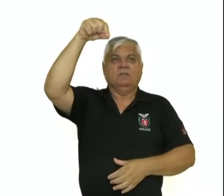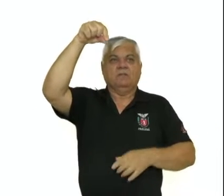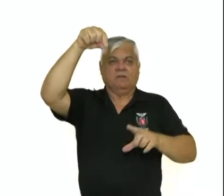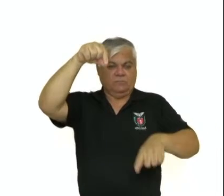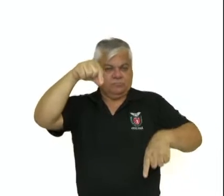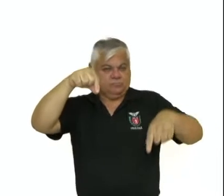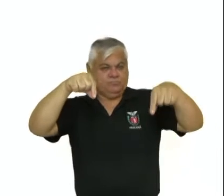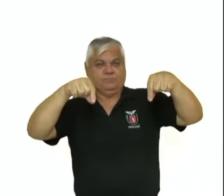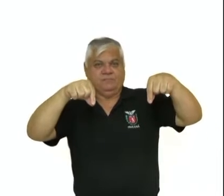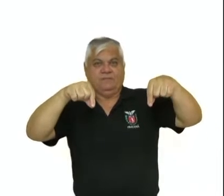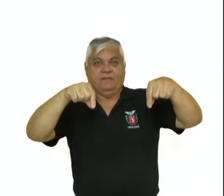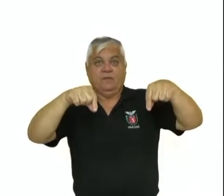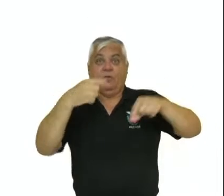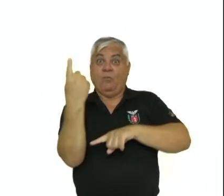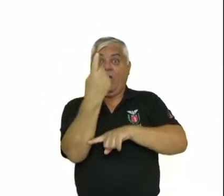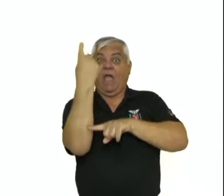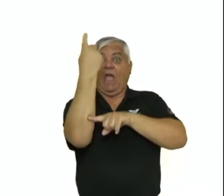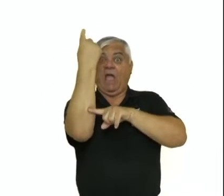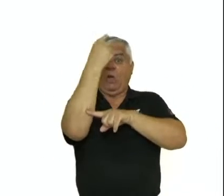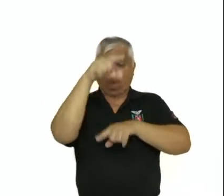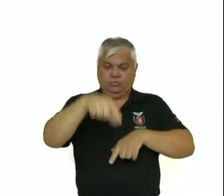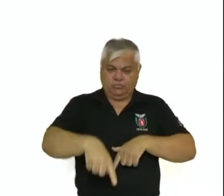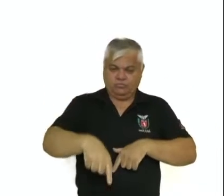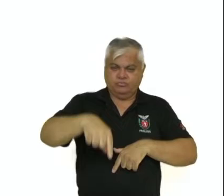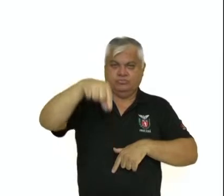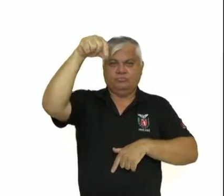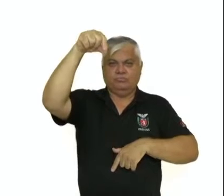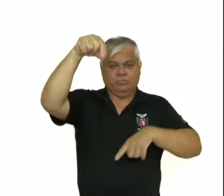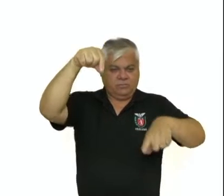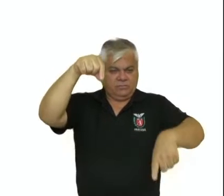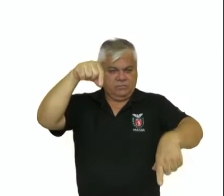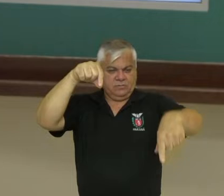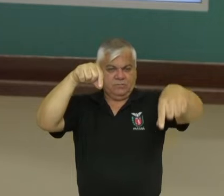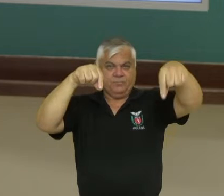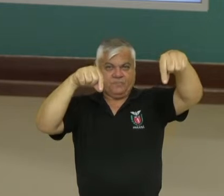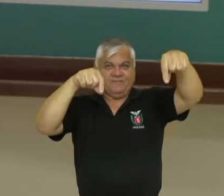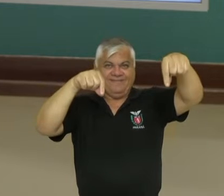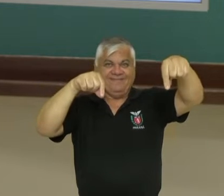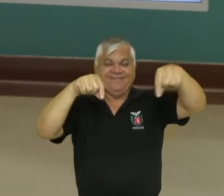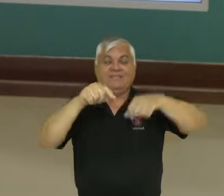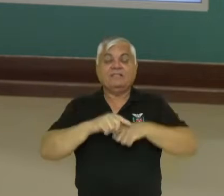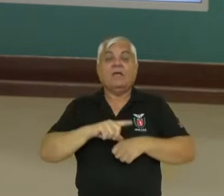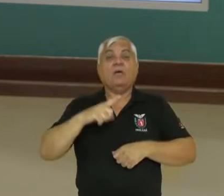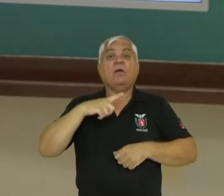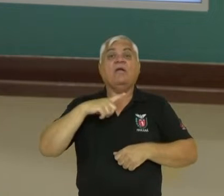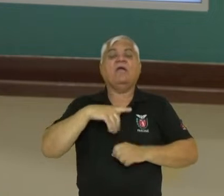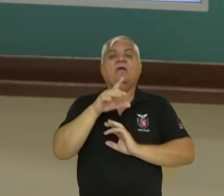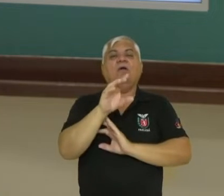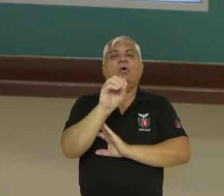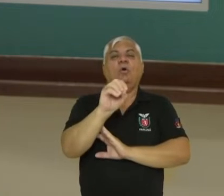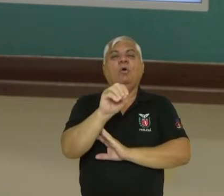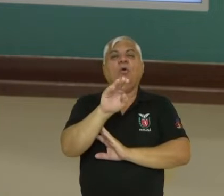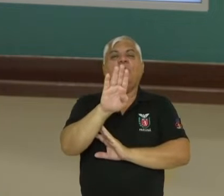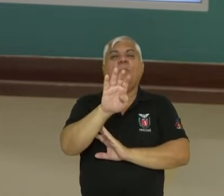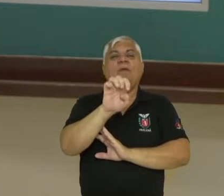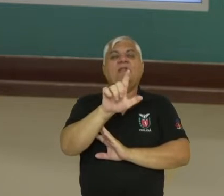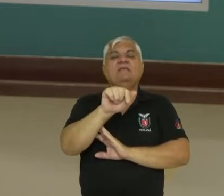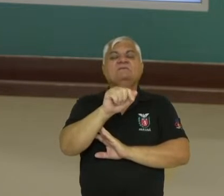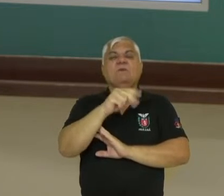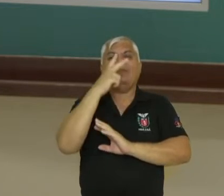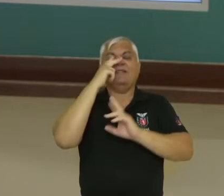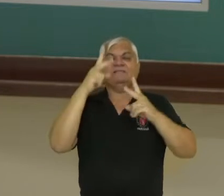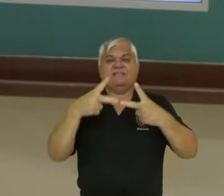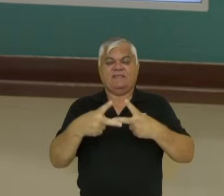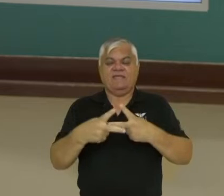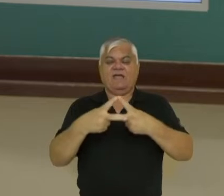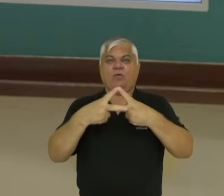né, o maior no meio e o obelisco luterano. Obeliscos são essas torres, né, com formato triangular,